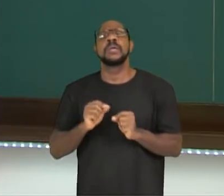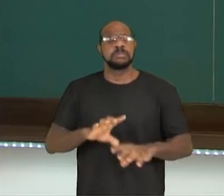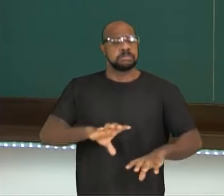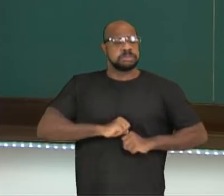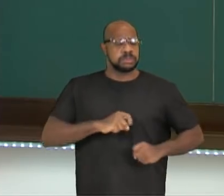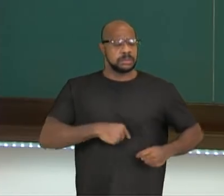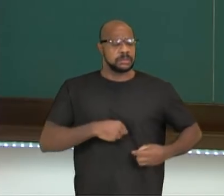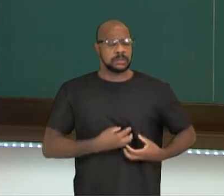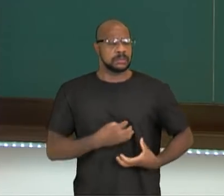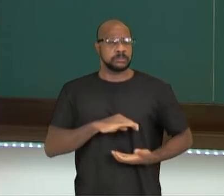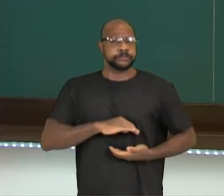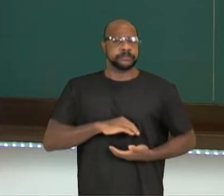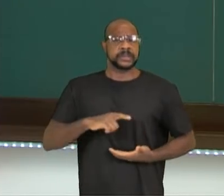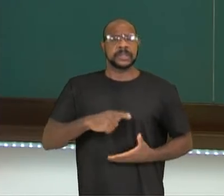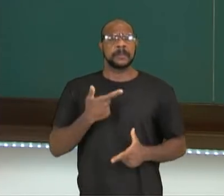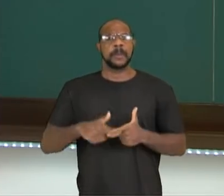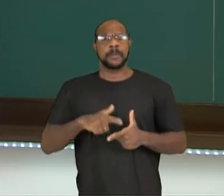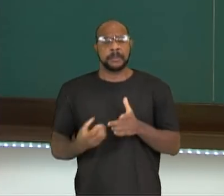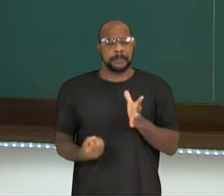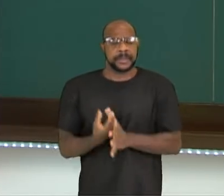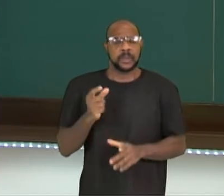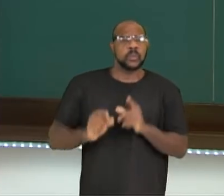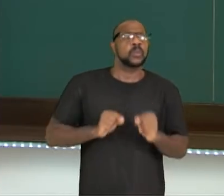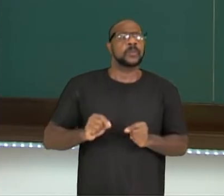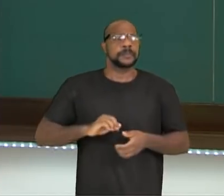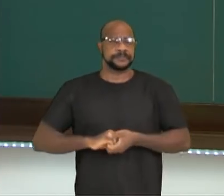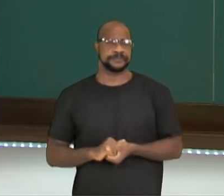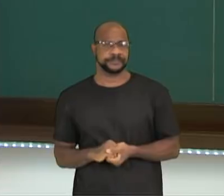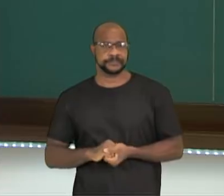problema, que é um problema relativamente comum?